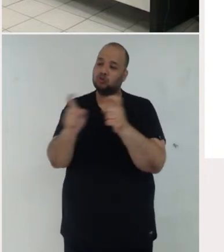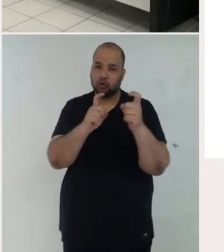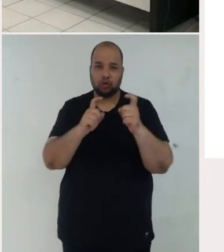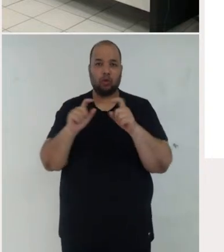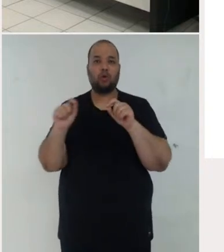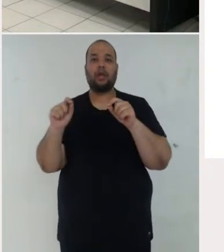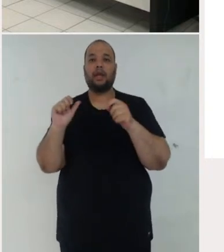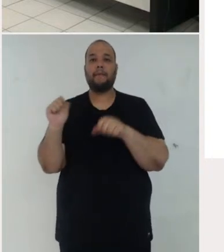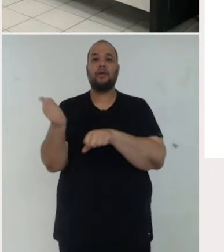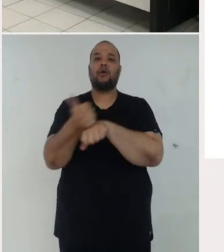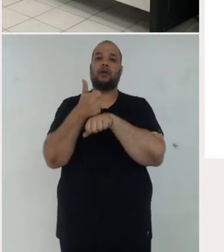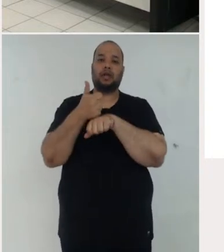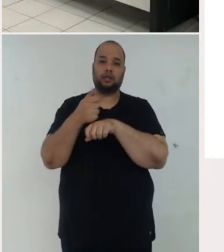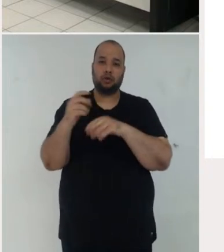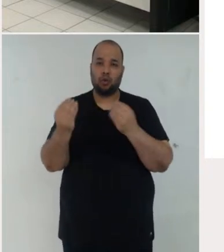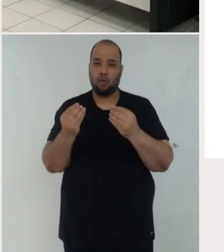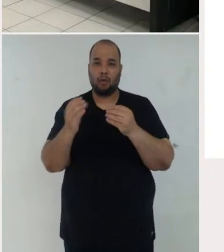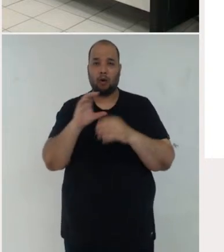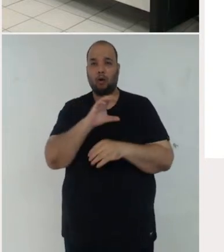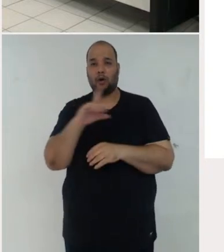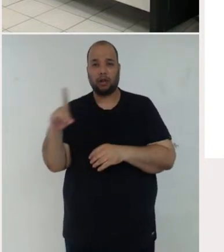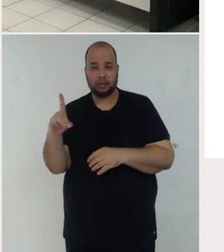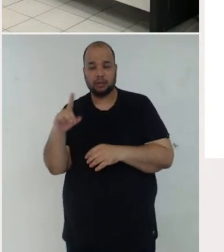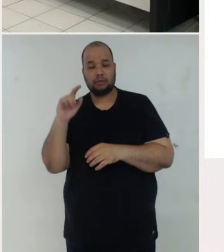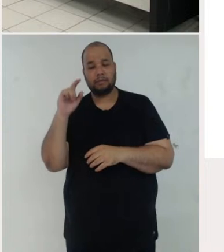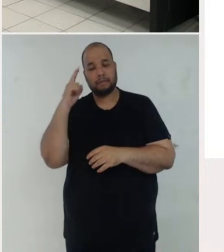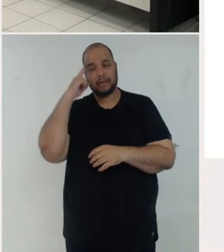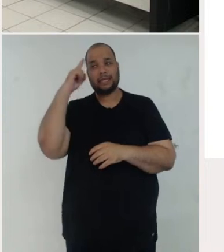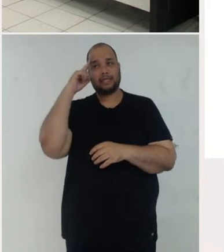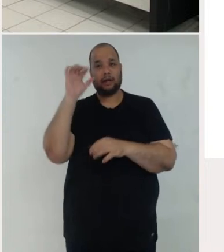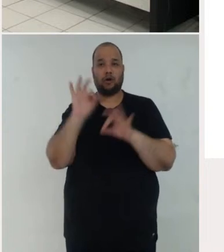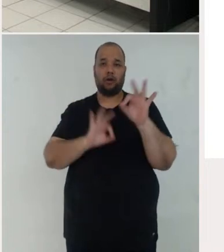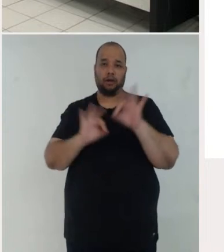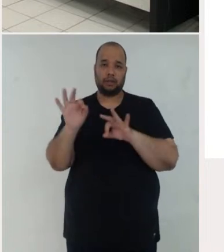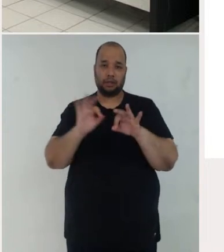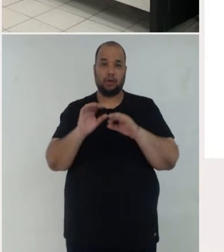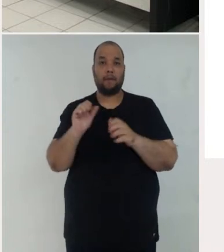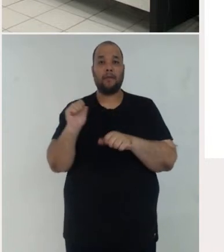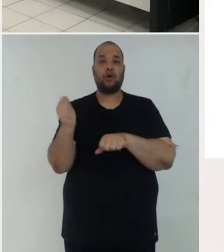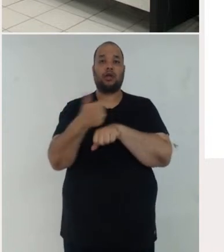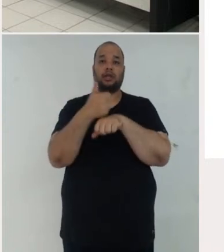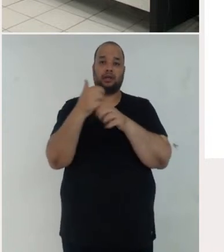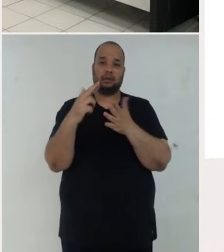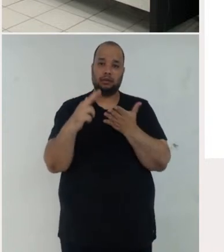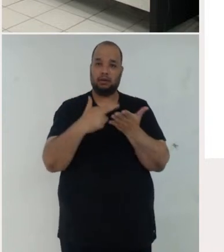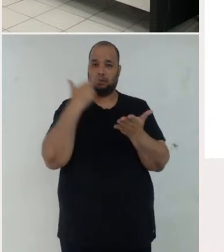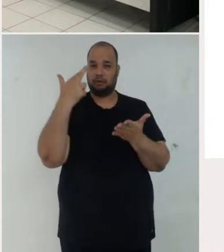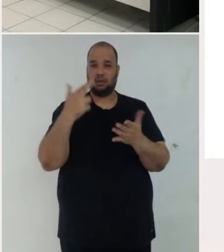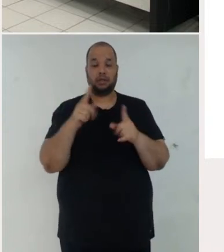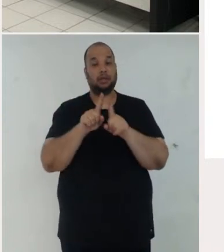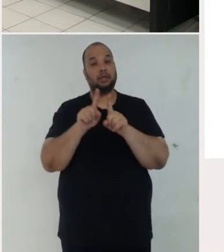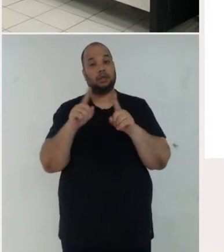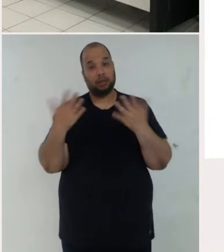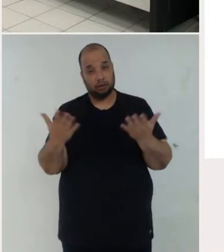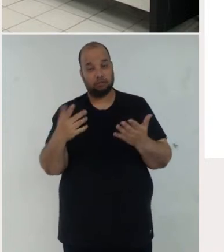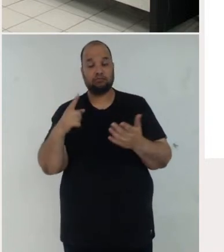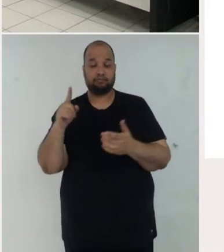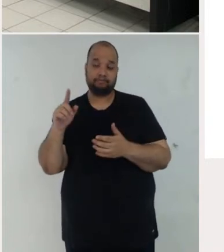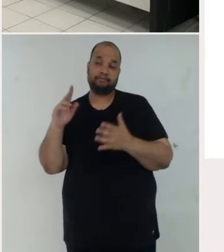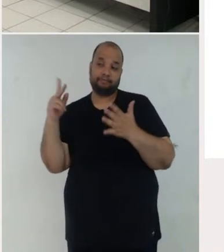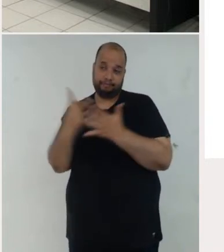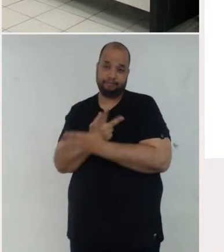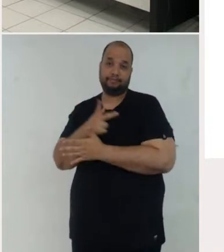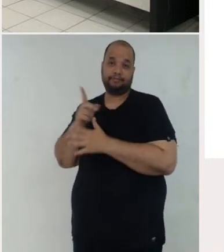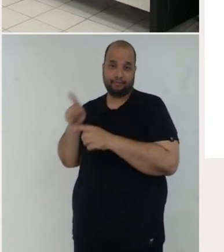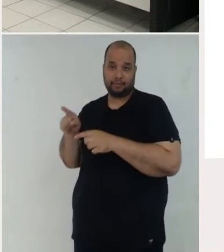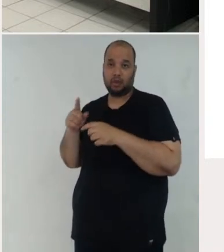qual é a prioridade da coordenação, qual é a prioridade da revista. E assim foi, né? Então,